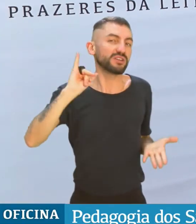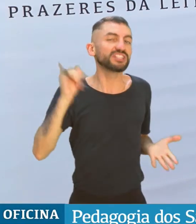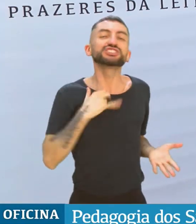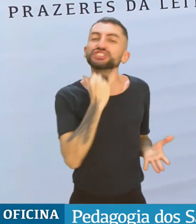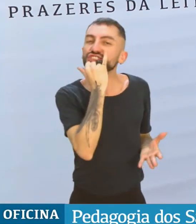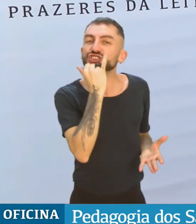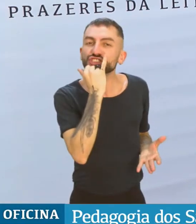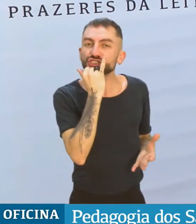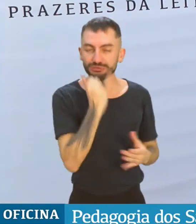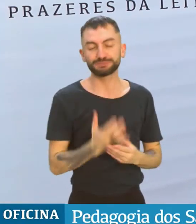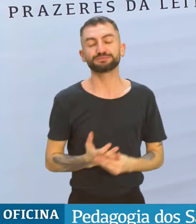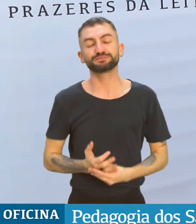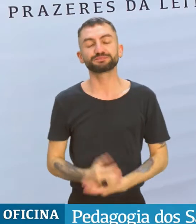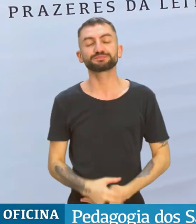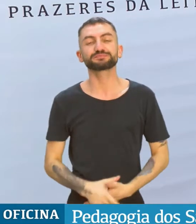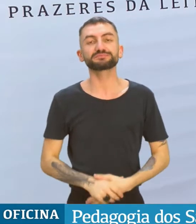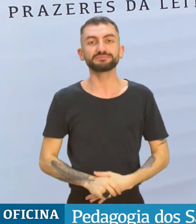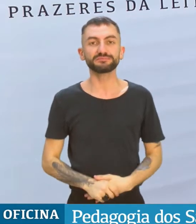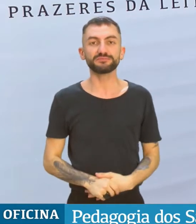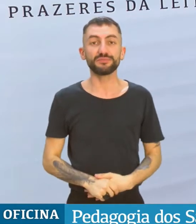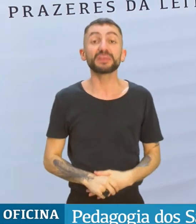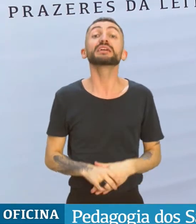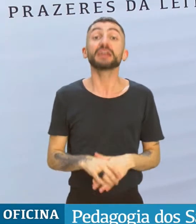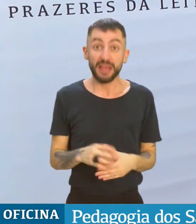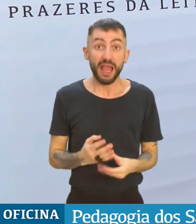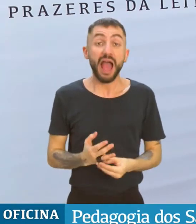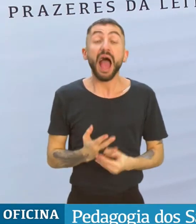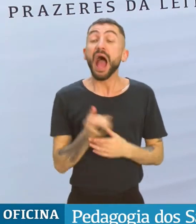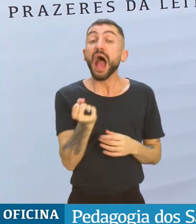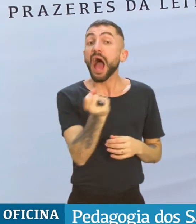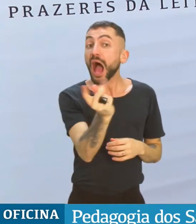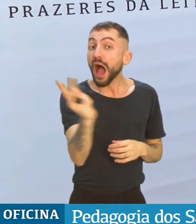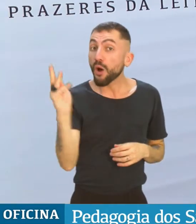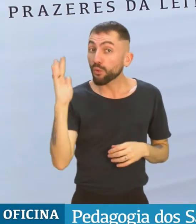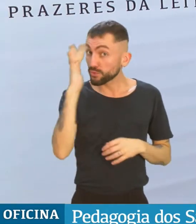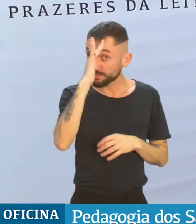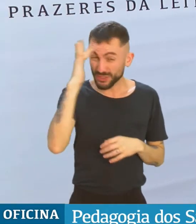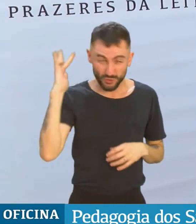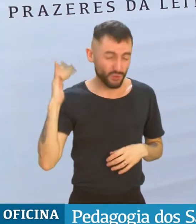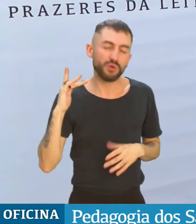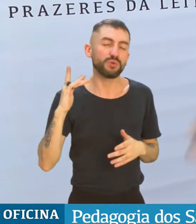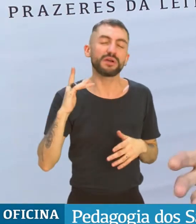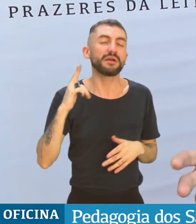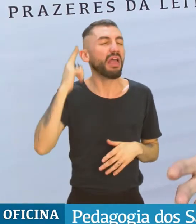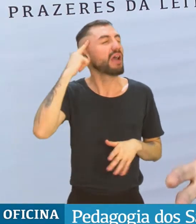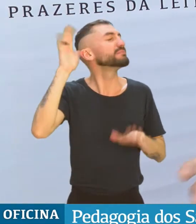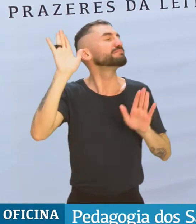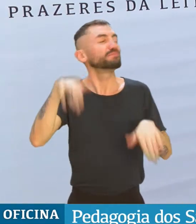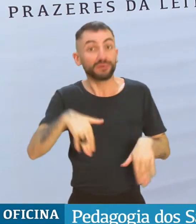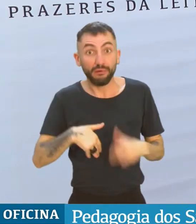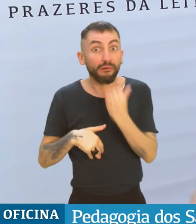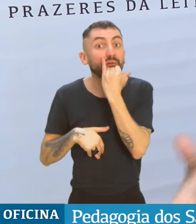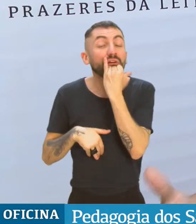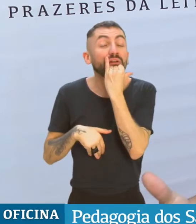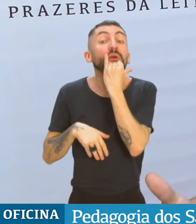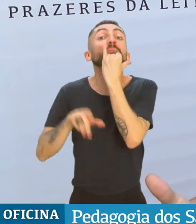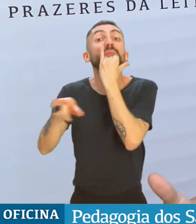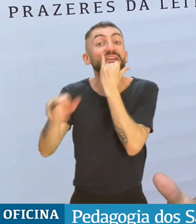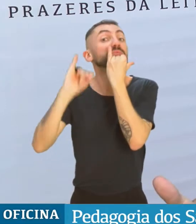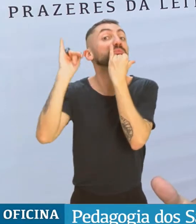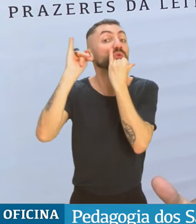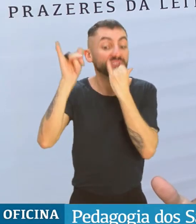Uma questão que muitas pessoas não pensam quando vão começar muitas vezes um sarau é o